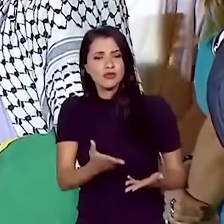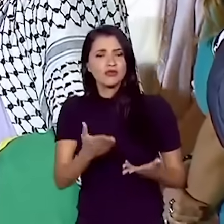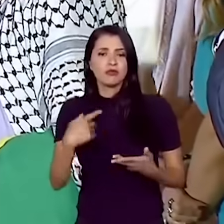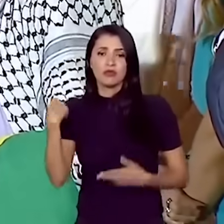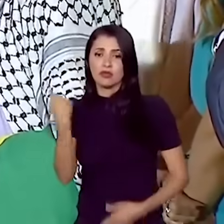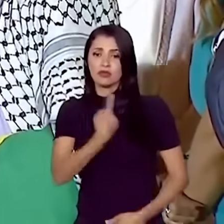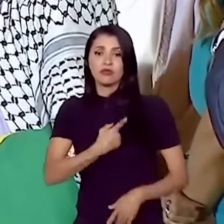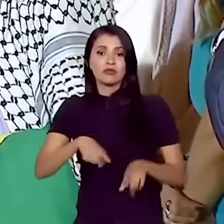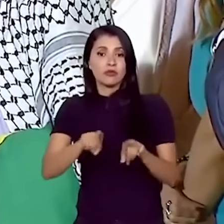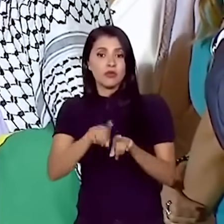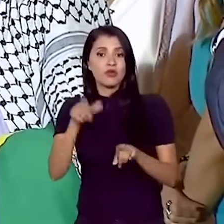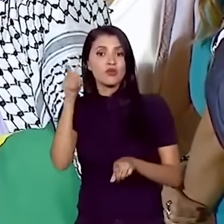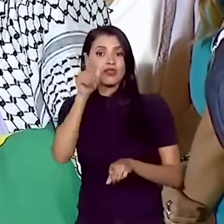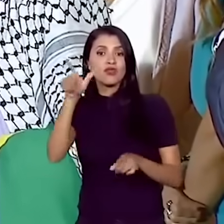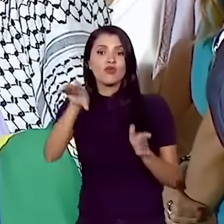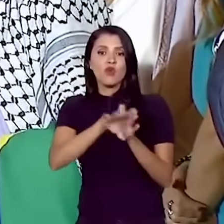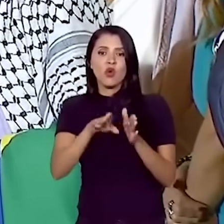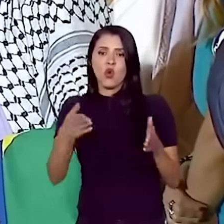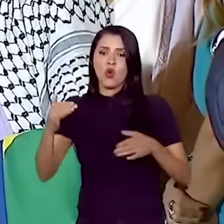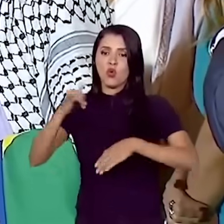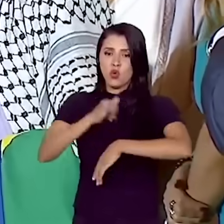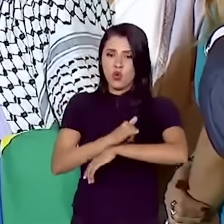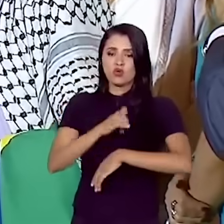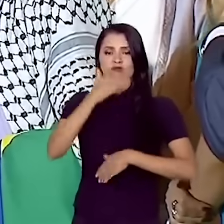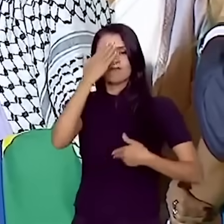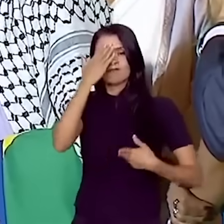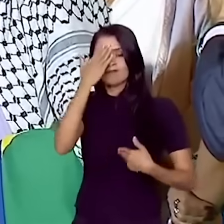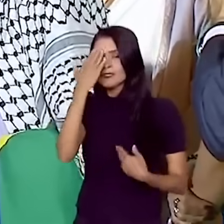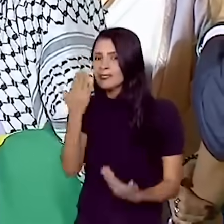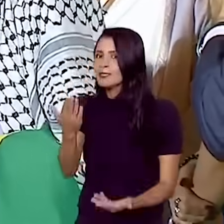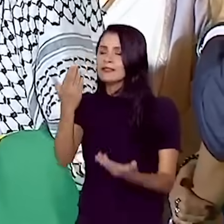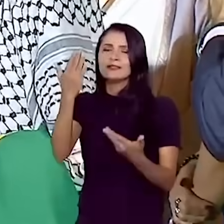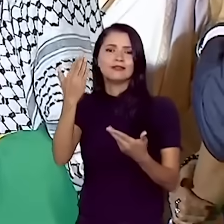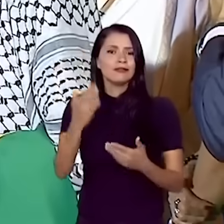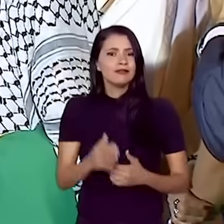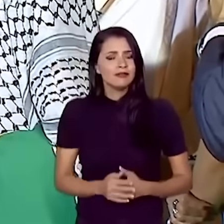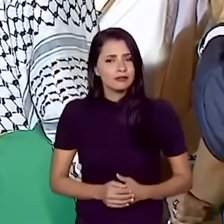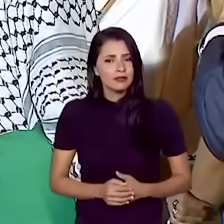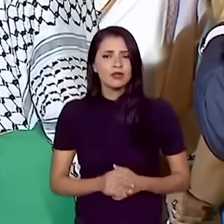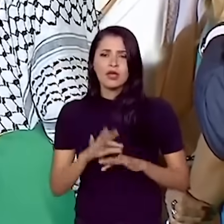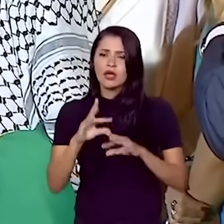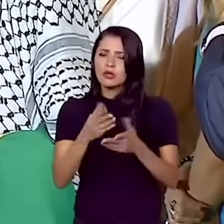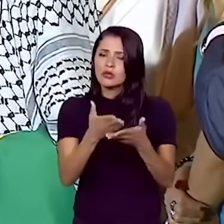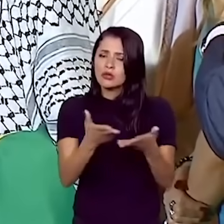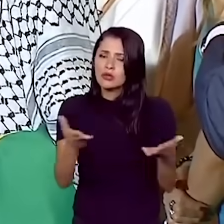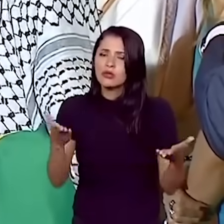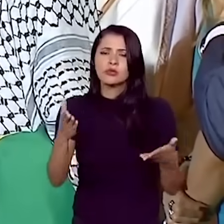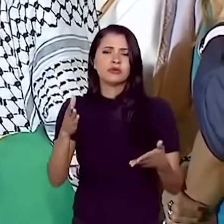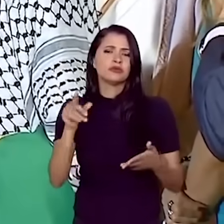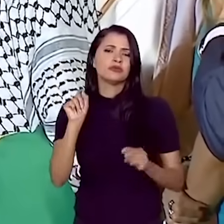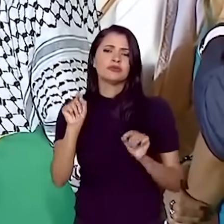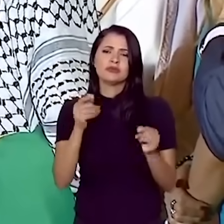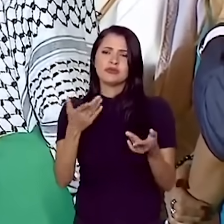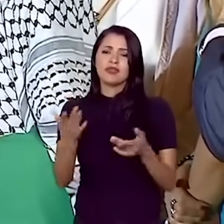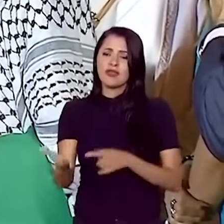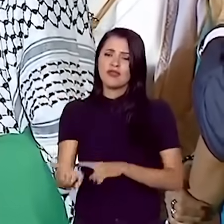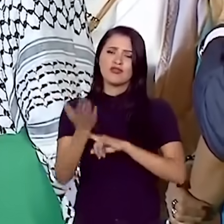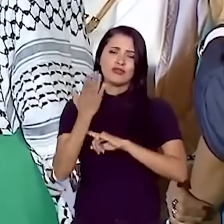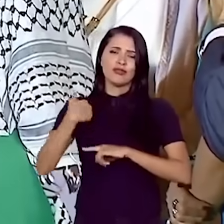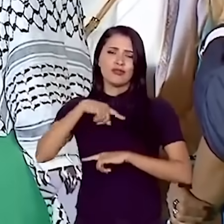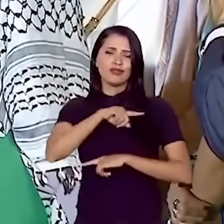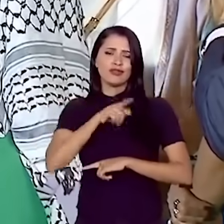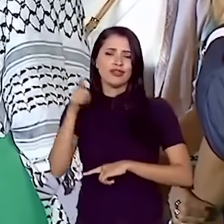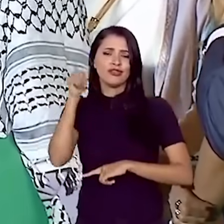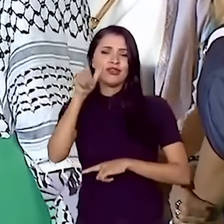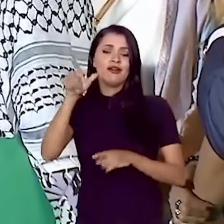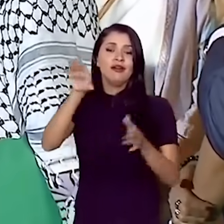todos nós que conseguimos chegar aqui hoje também agradecemos muito do fundo do coração a todos que ajudaram a